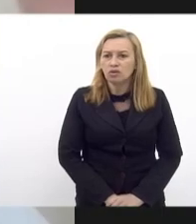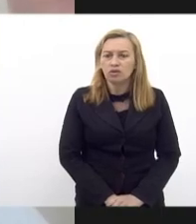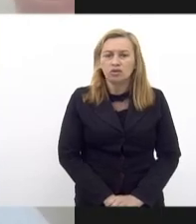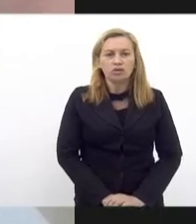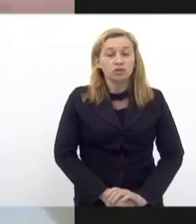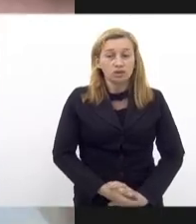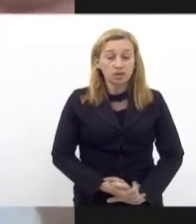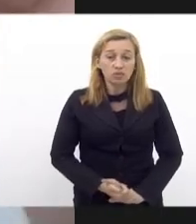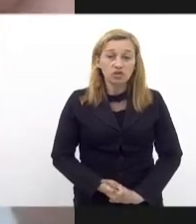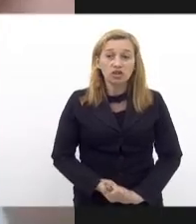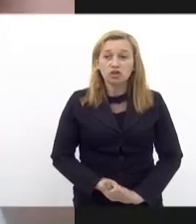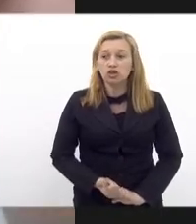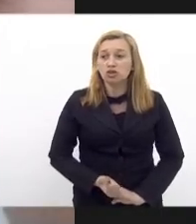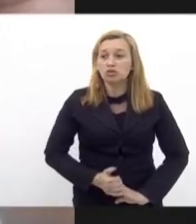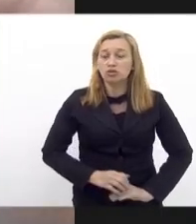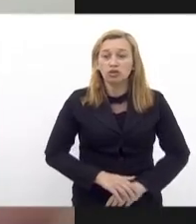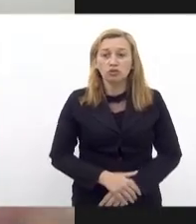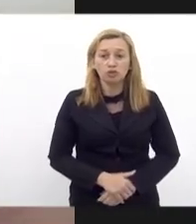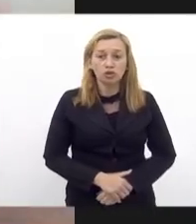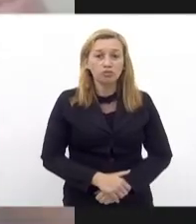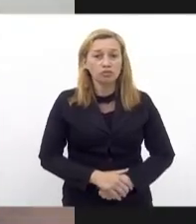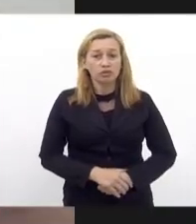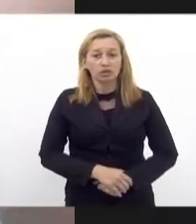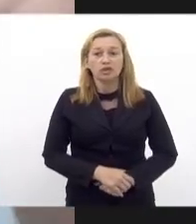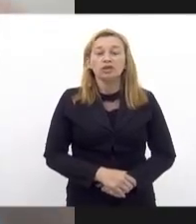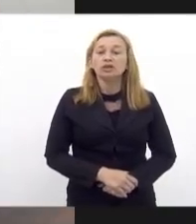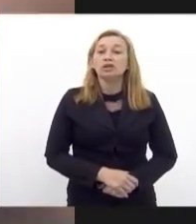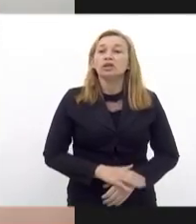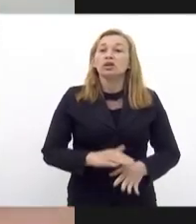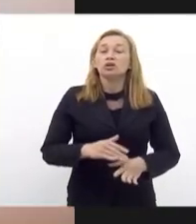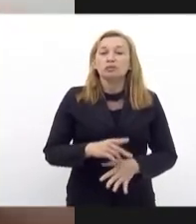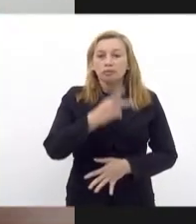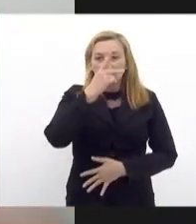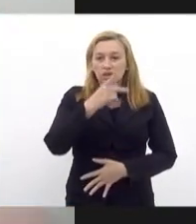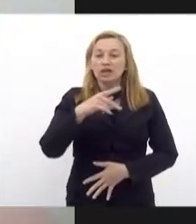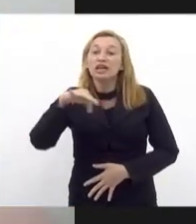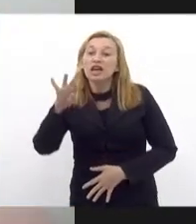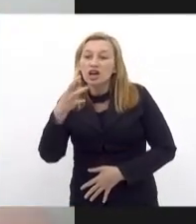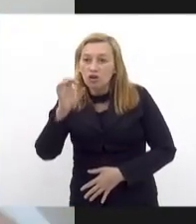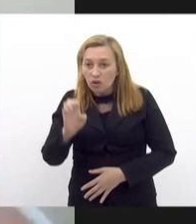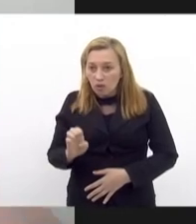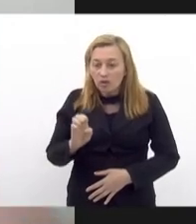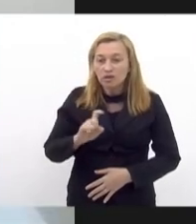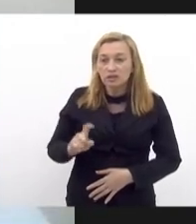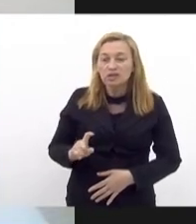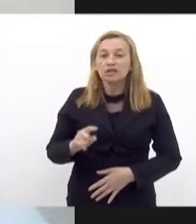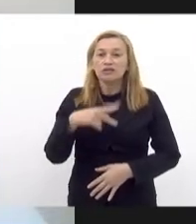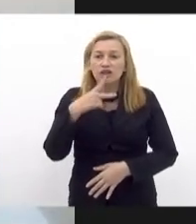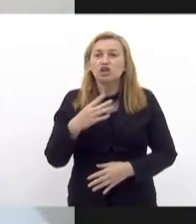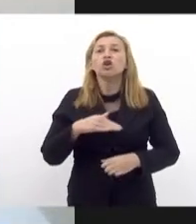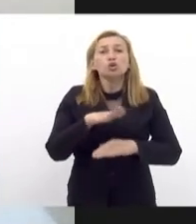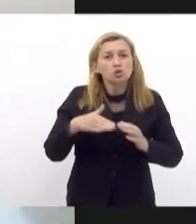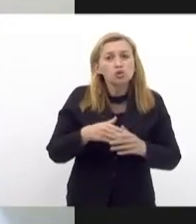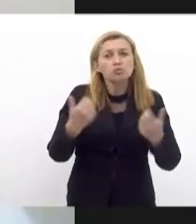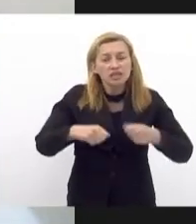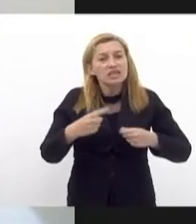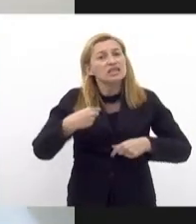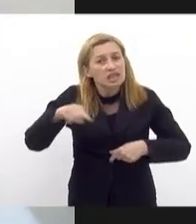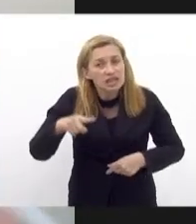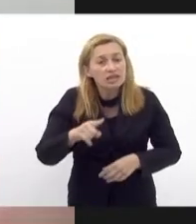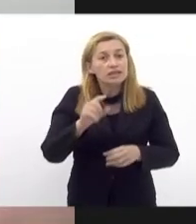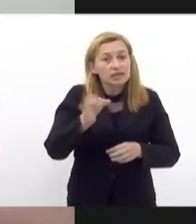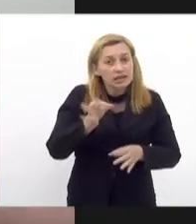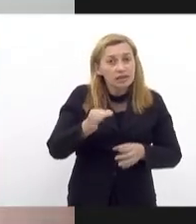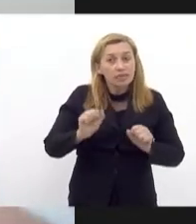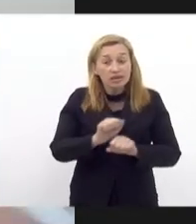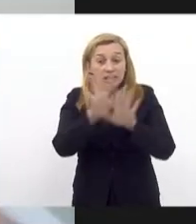posicionar. Eu vejo que a Rio Indústria está se posicionando, pessoal, o Queiroz está se colocando, todo mundo tem que ir, colocar claramente. Por quê?